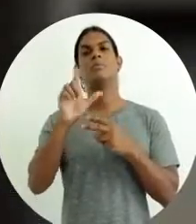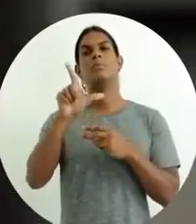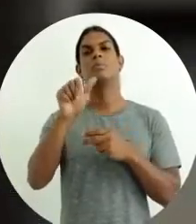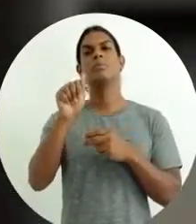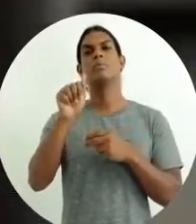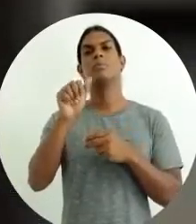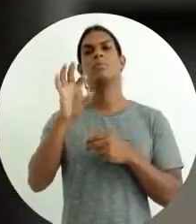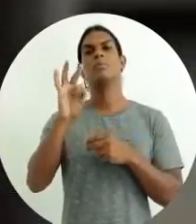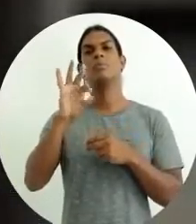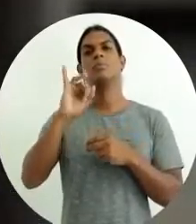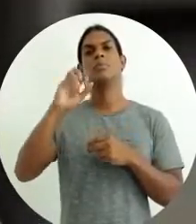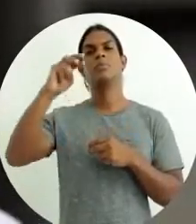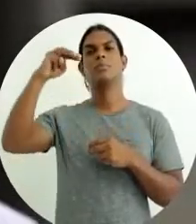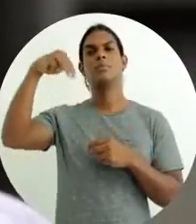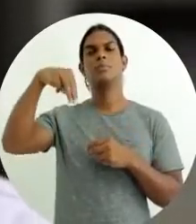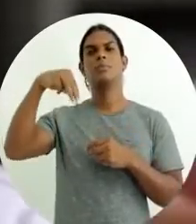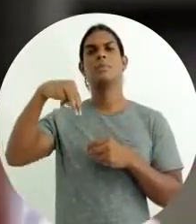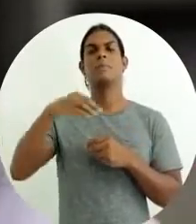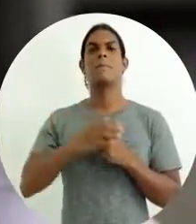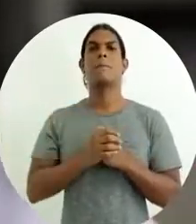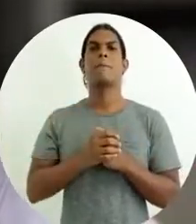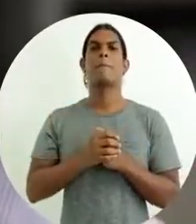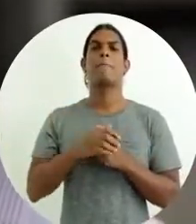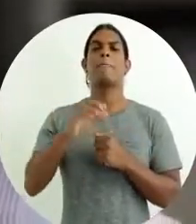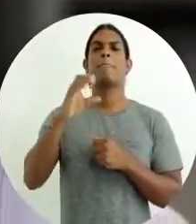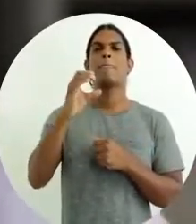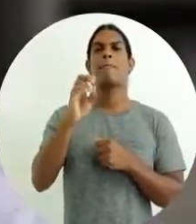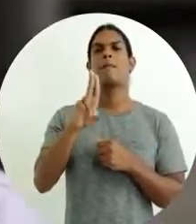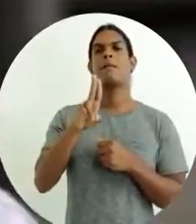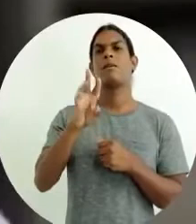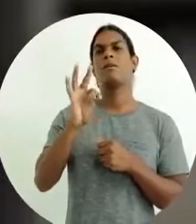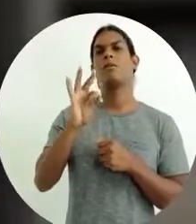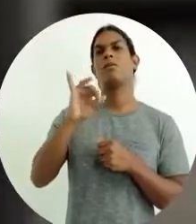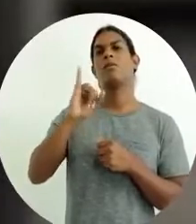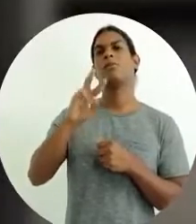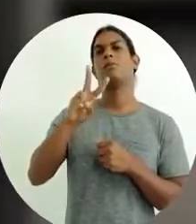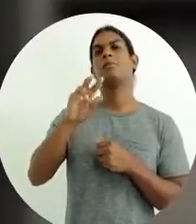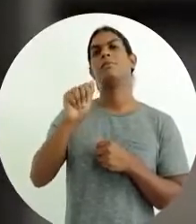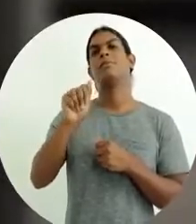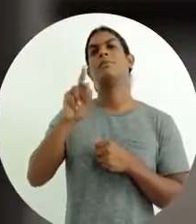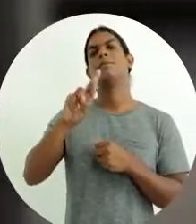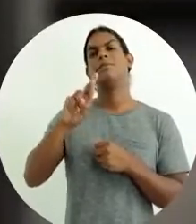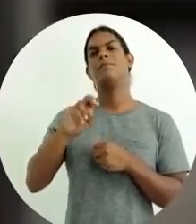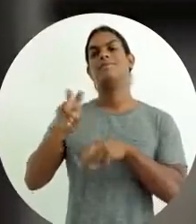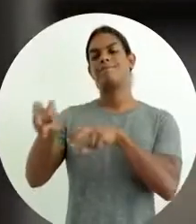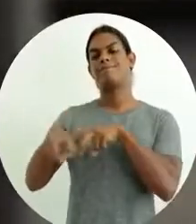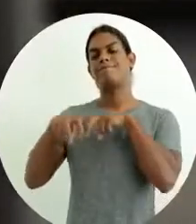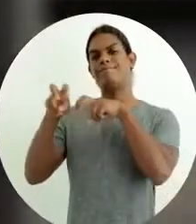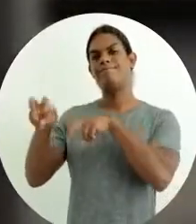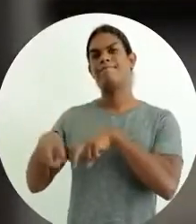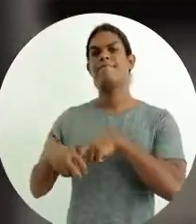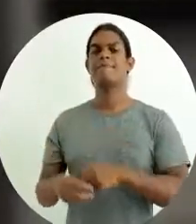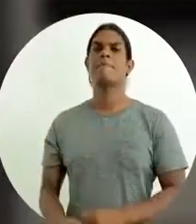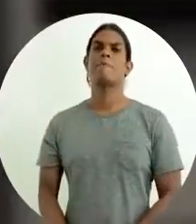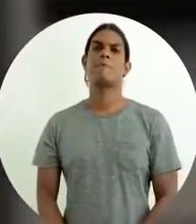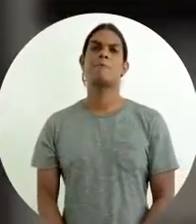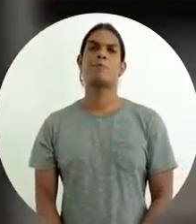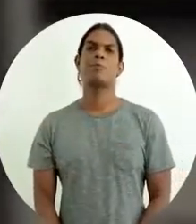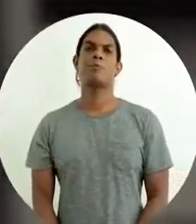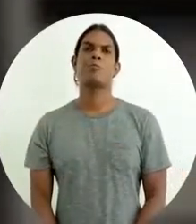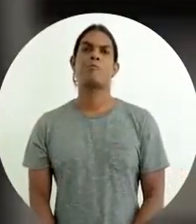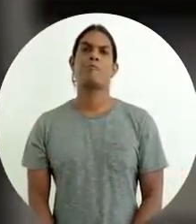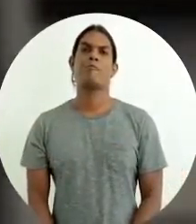latino colere, que significa cultivar, designando o cultivo agrícola da terra.